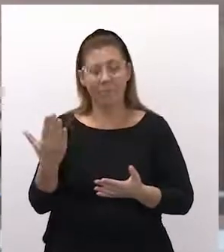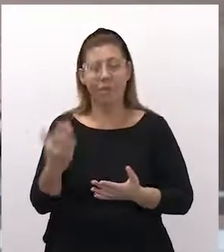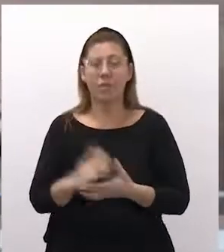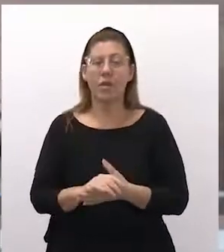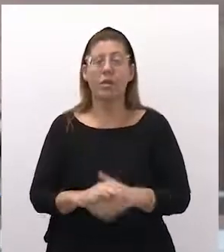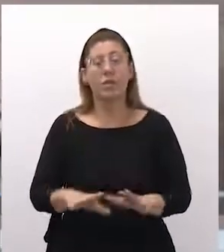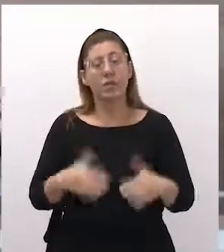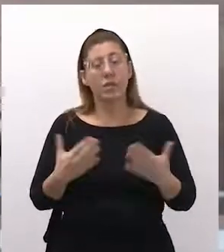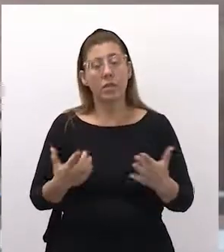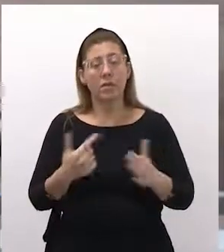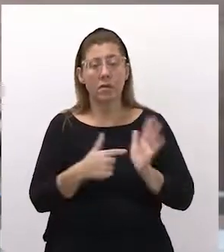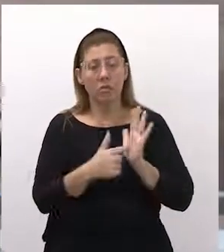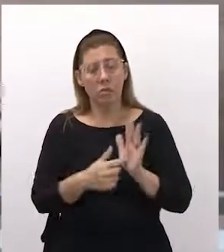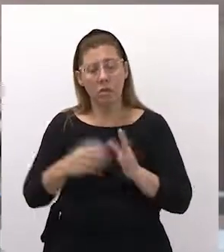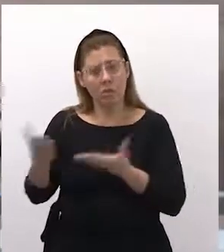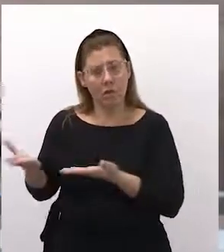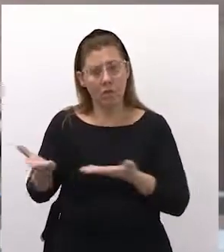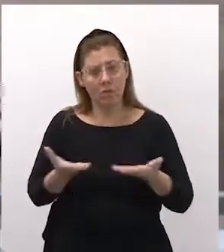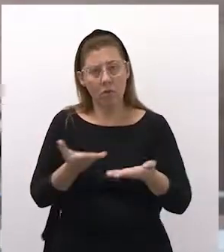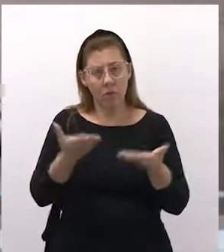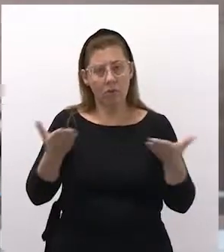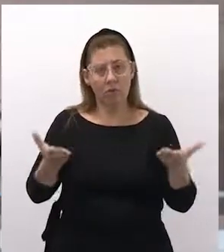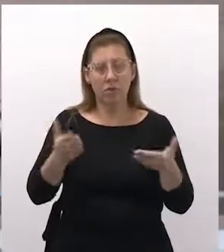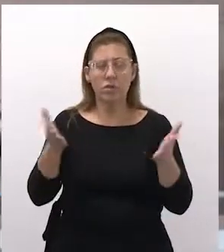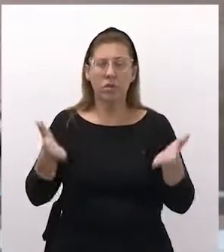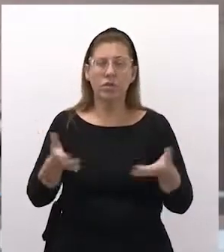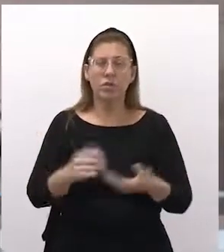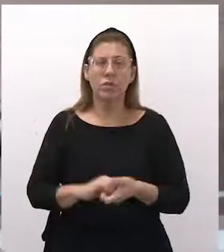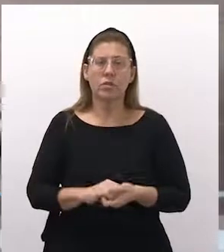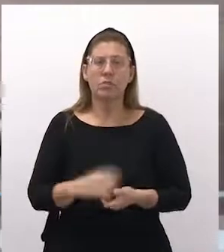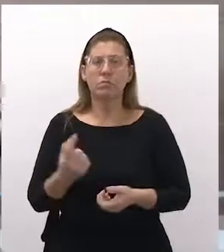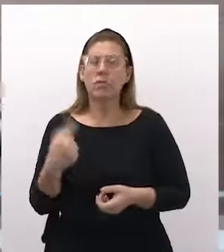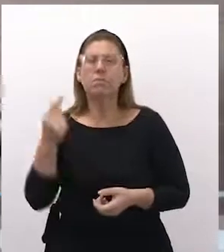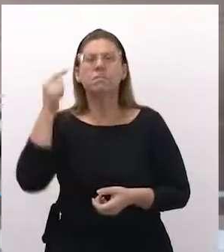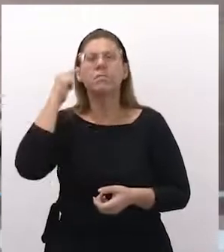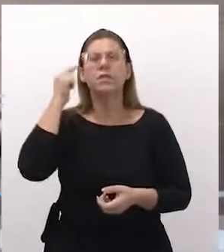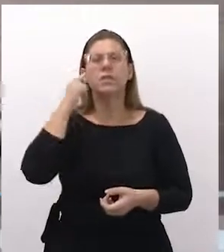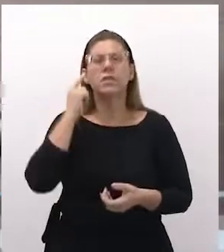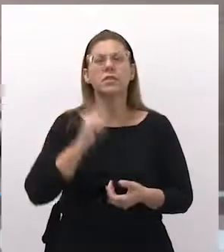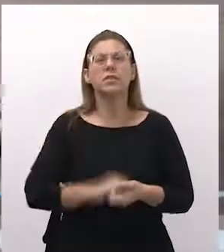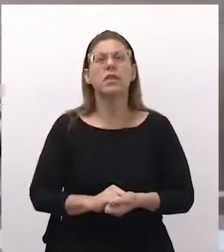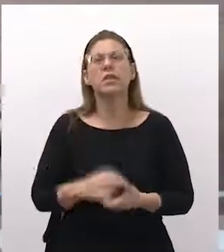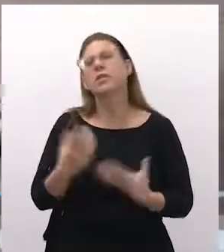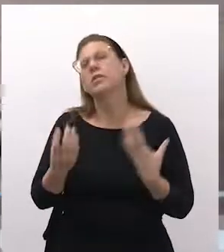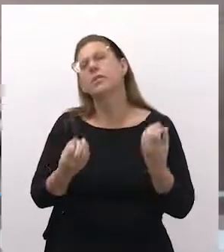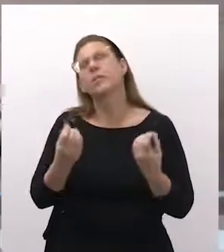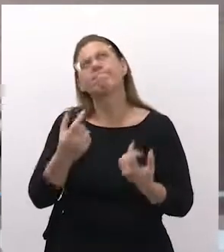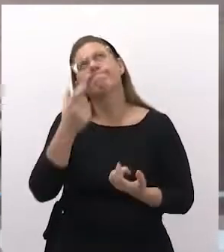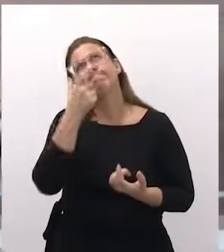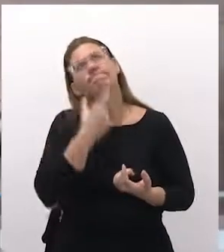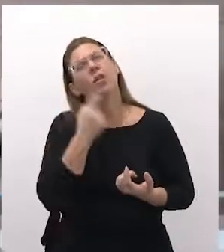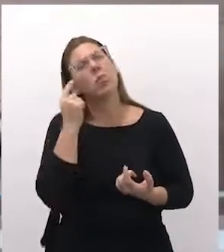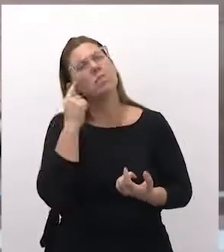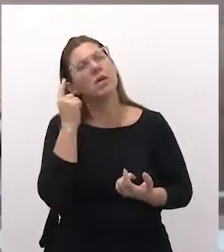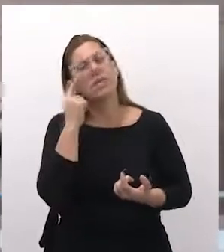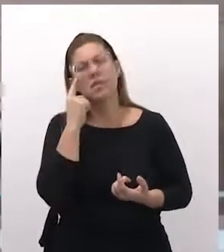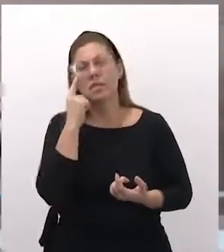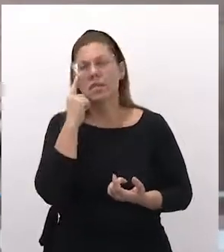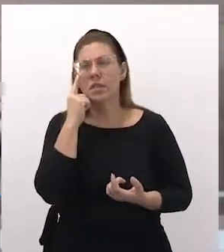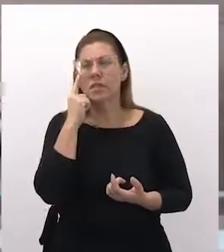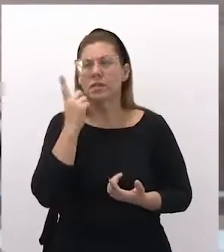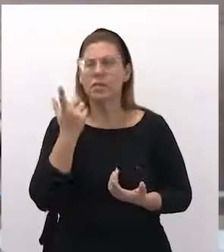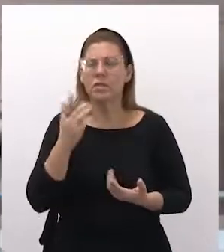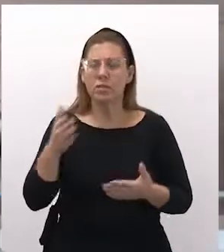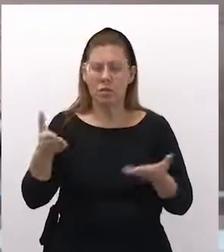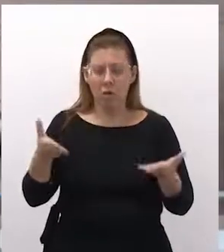E aí, o que eu quero convidar vocês hoje é para a gente pensar o que eu pensei, né, para a